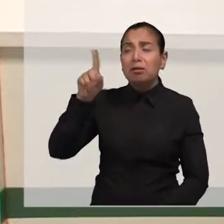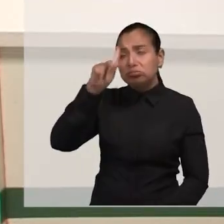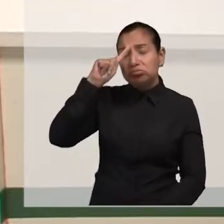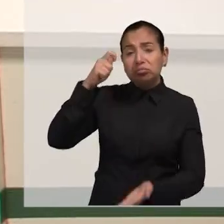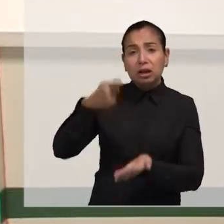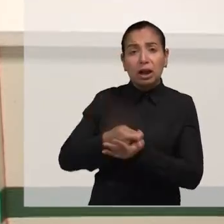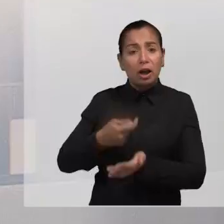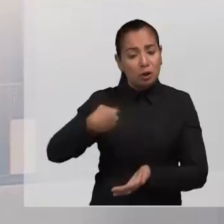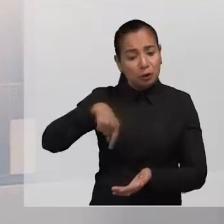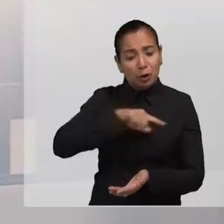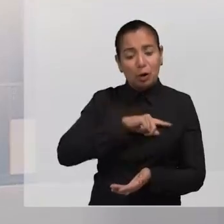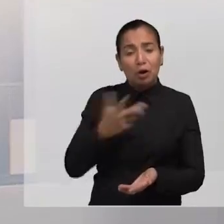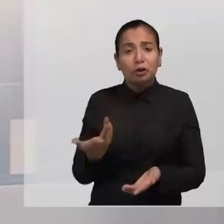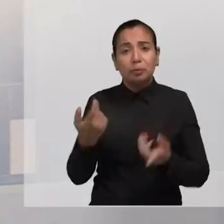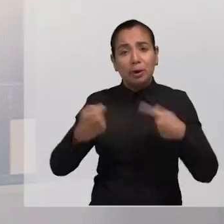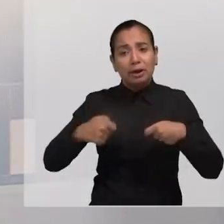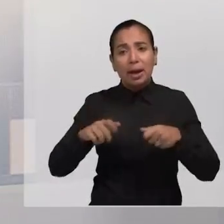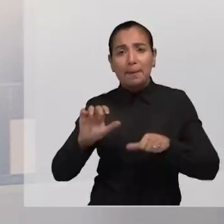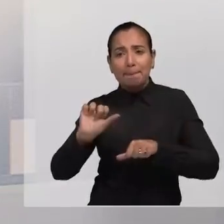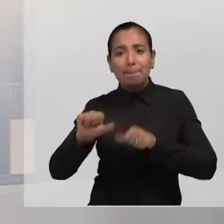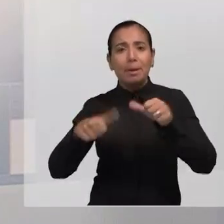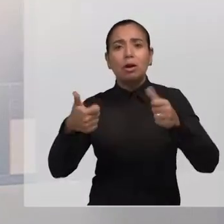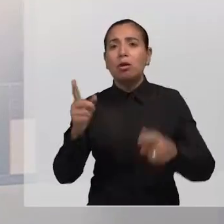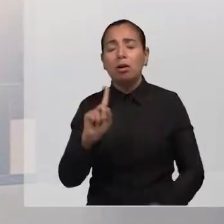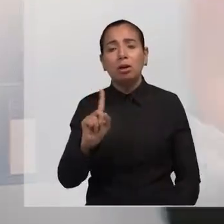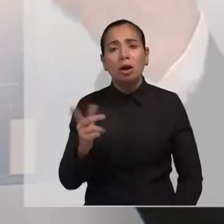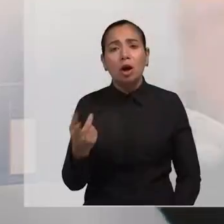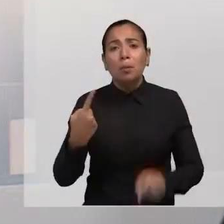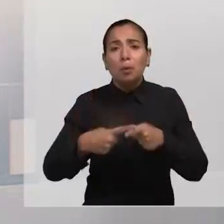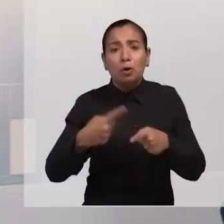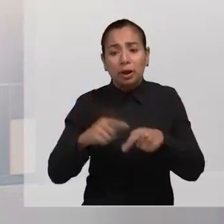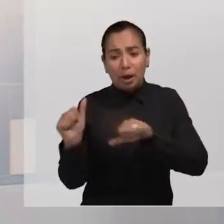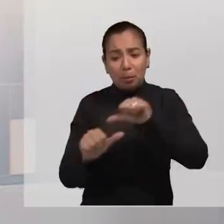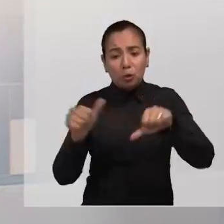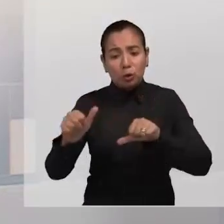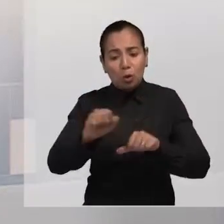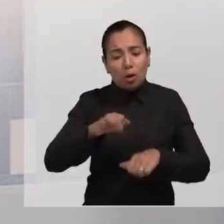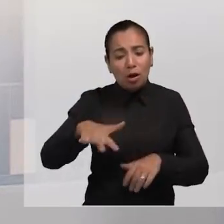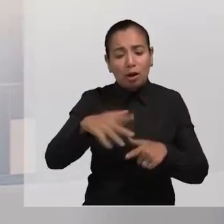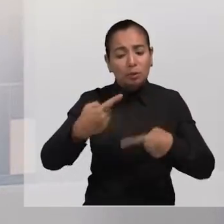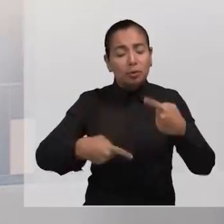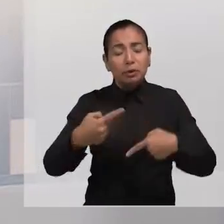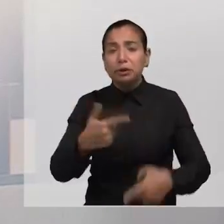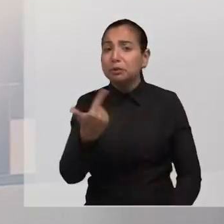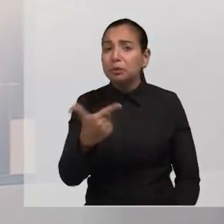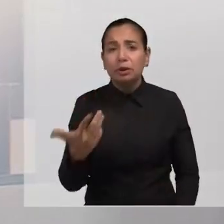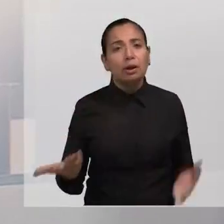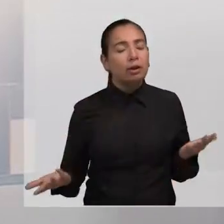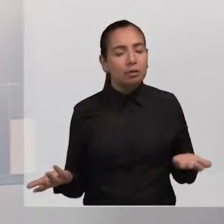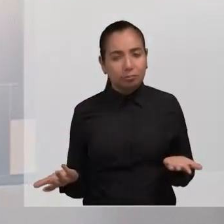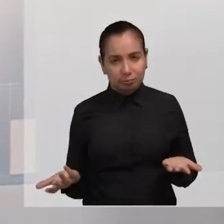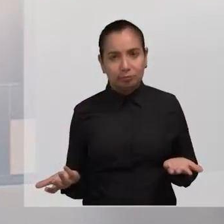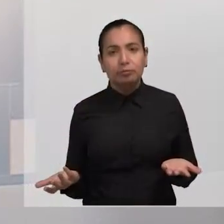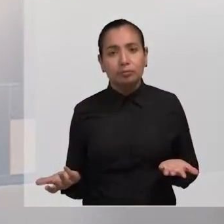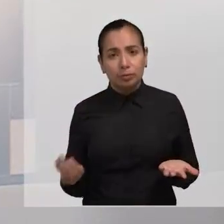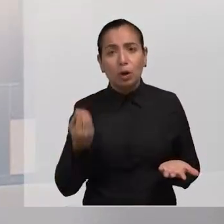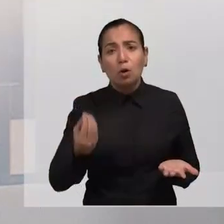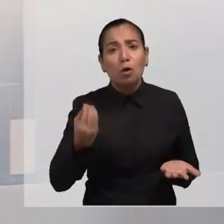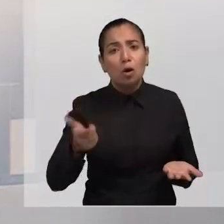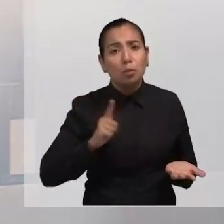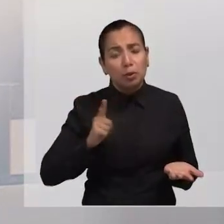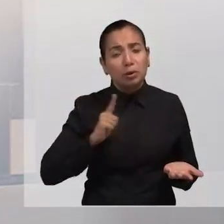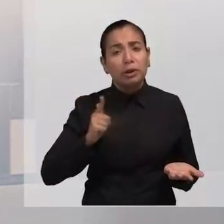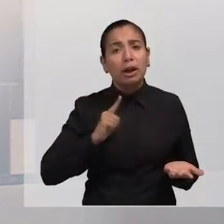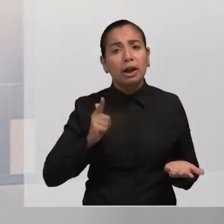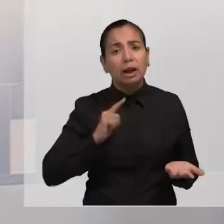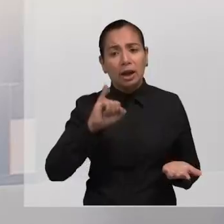ele, após sua derrota no segundo turno a Roberto Cláudio, ele decidiu que iria construir um grupo político para chamar de seu. Primeira